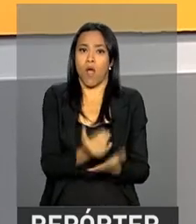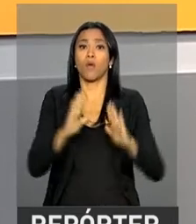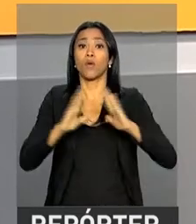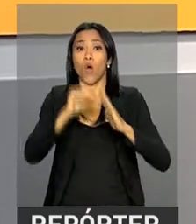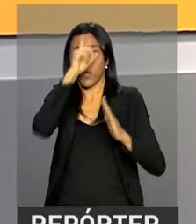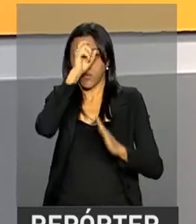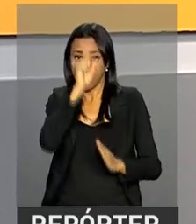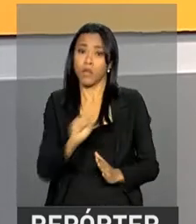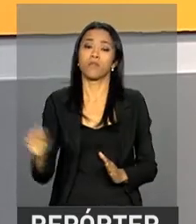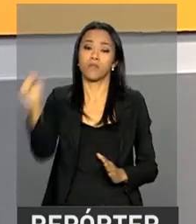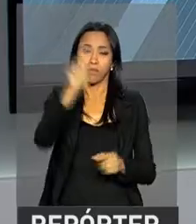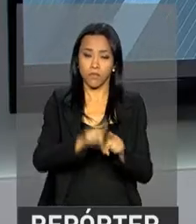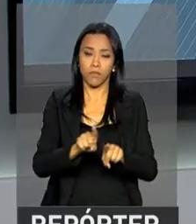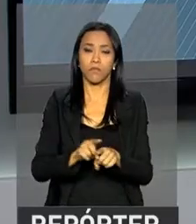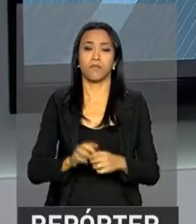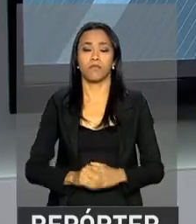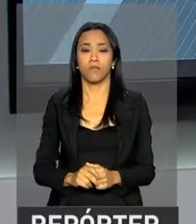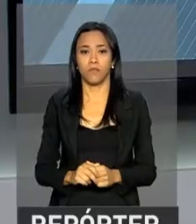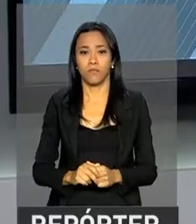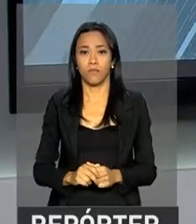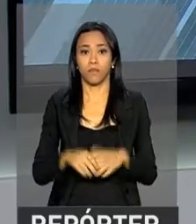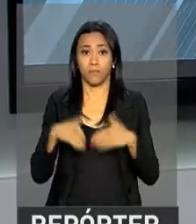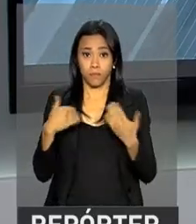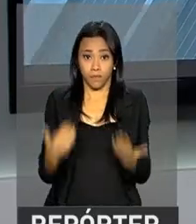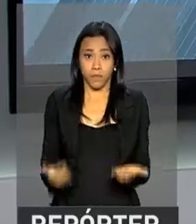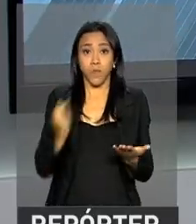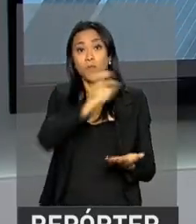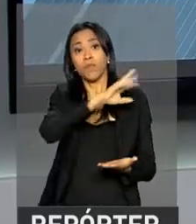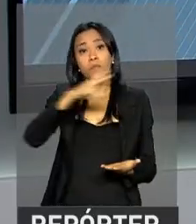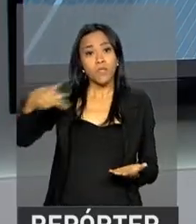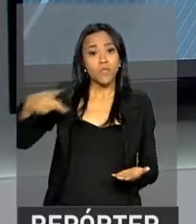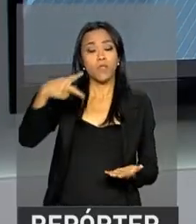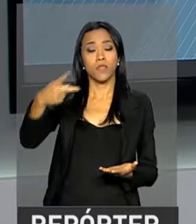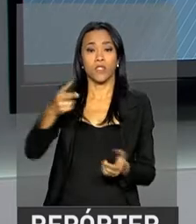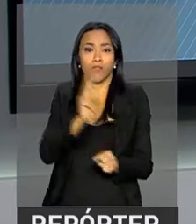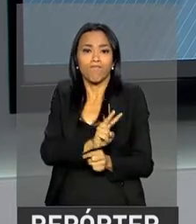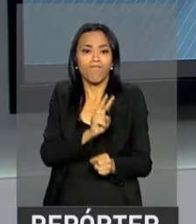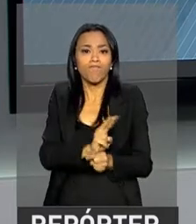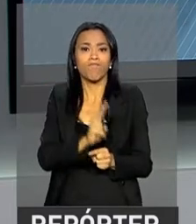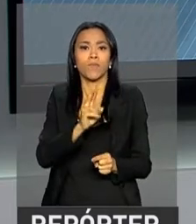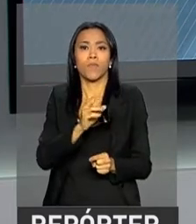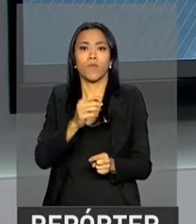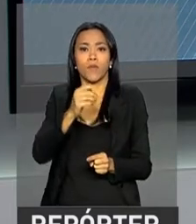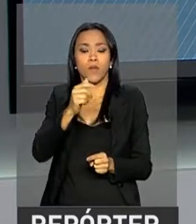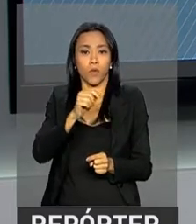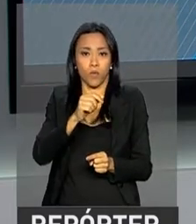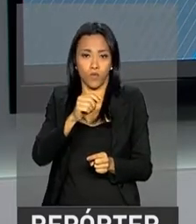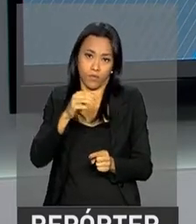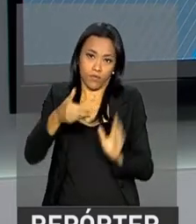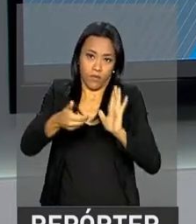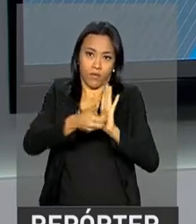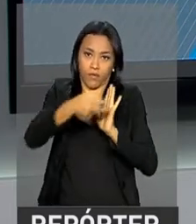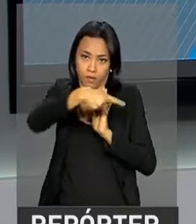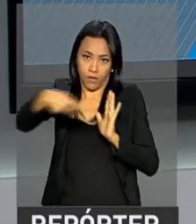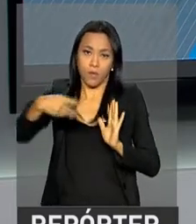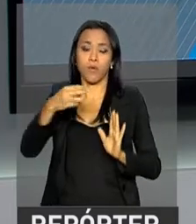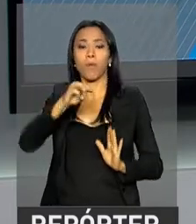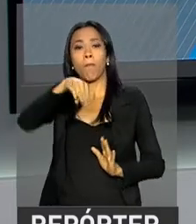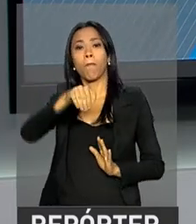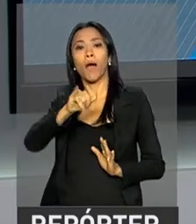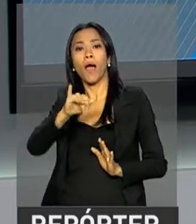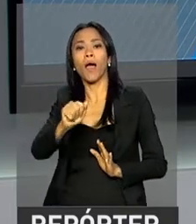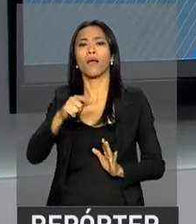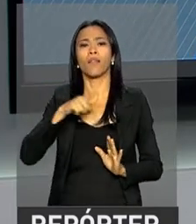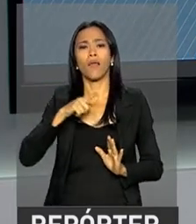de saúde o presidente em exercício rodrigo maia participou agora pela manhã de um café com a frente